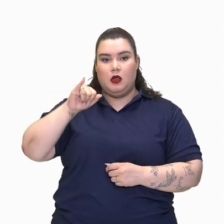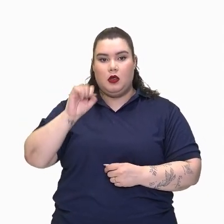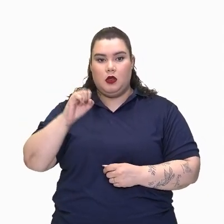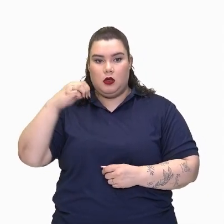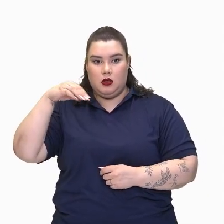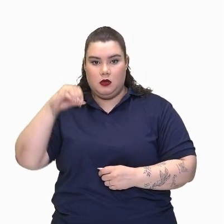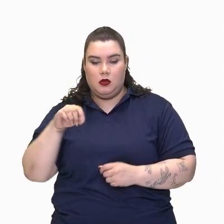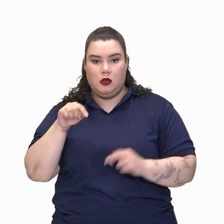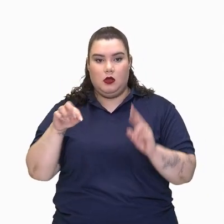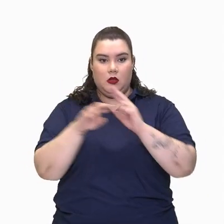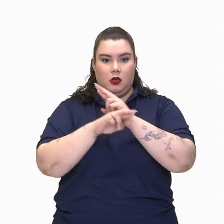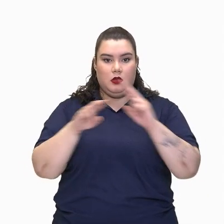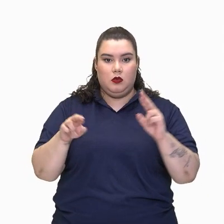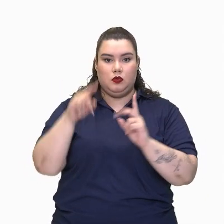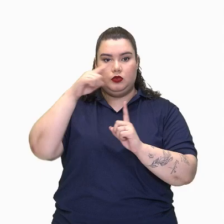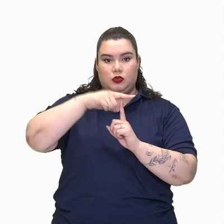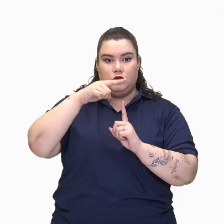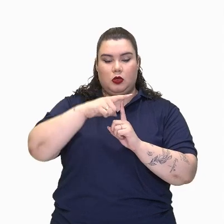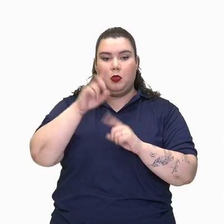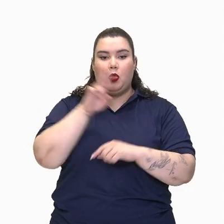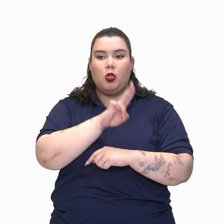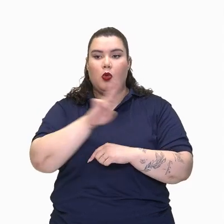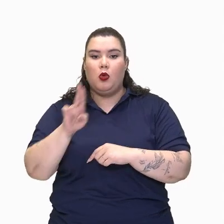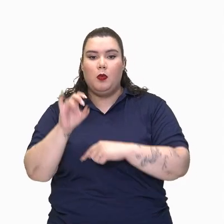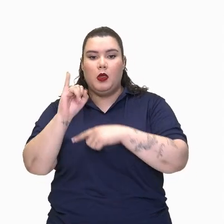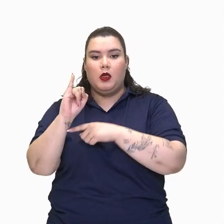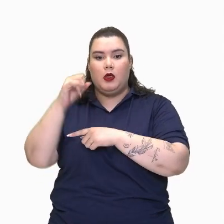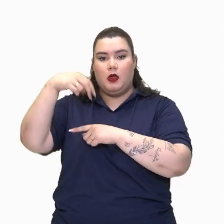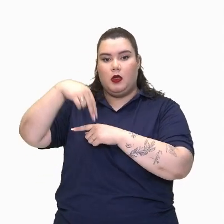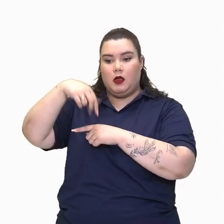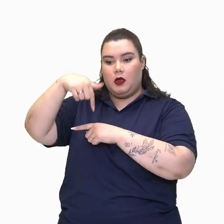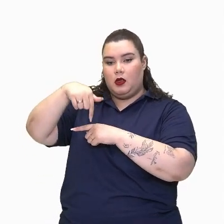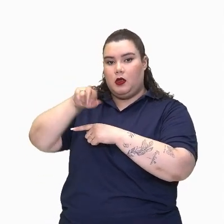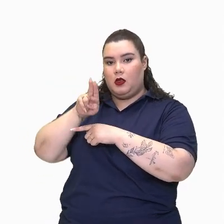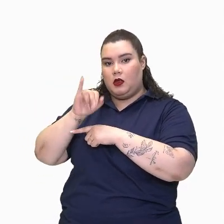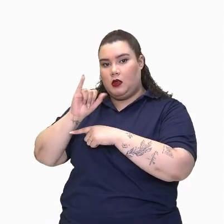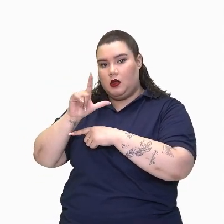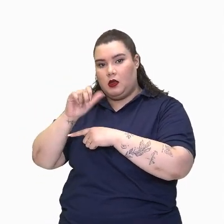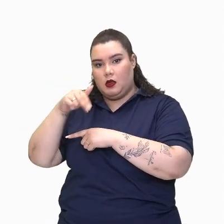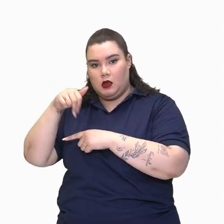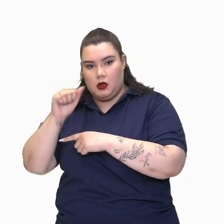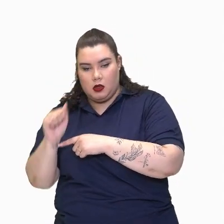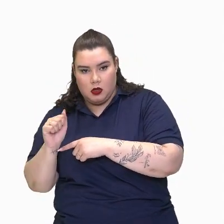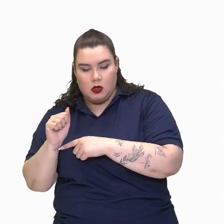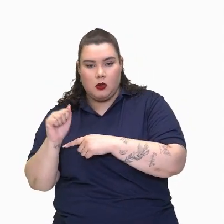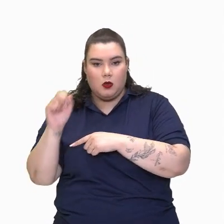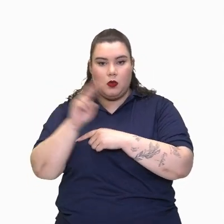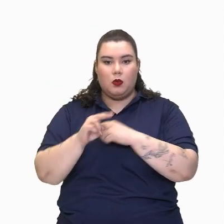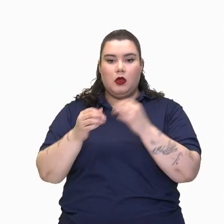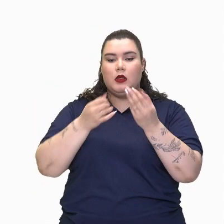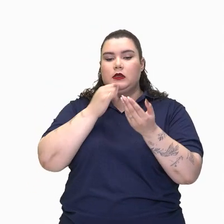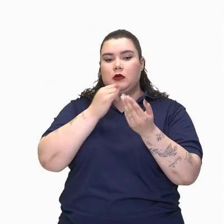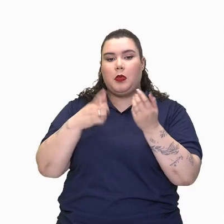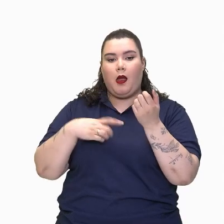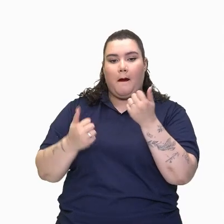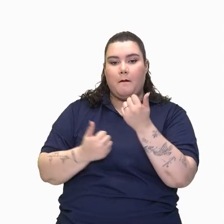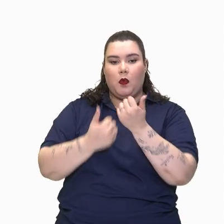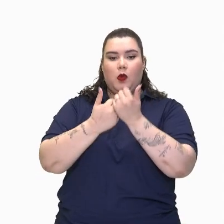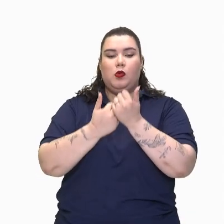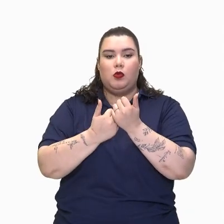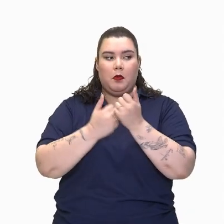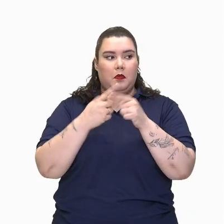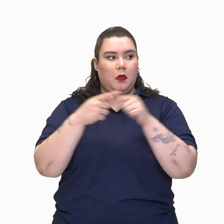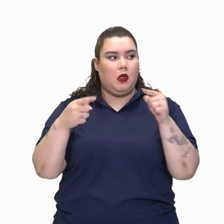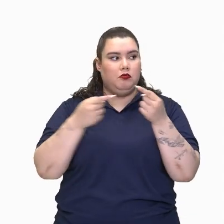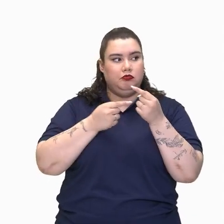espécie é chamada de inquilina. Ela utiliza a outra chamada de hospedeira como abrigo ou suporte sem